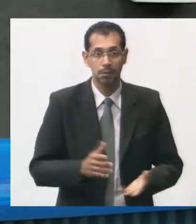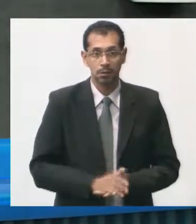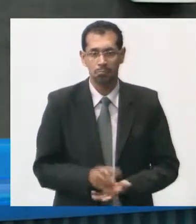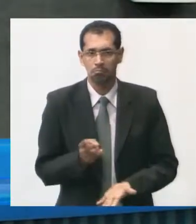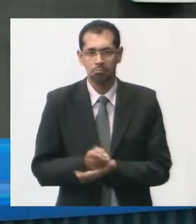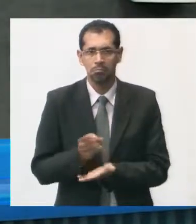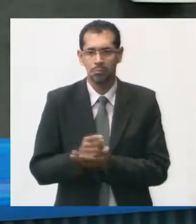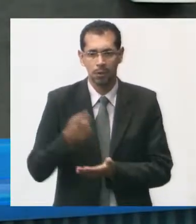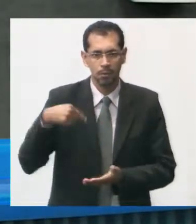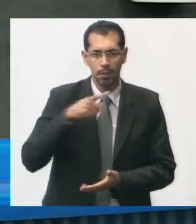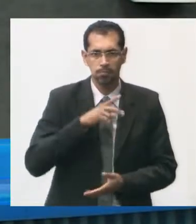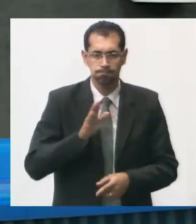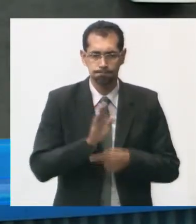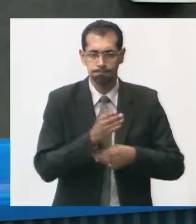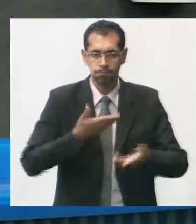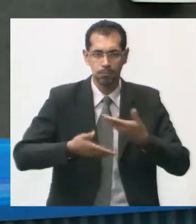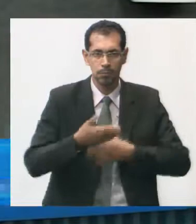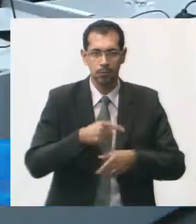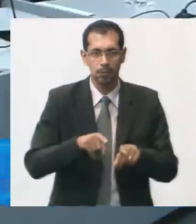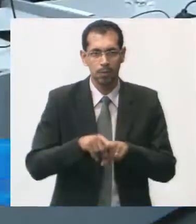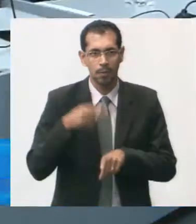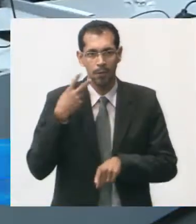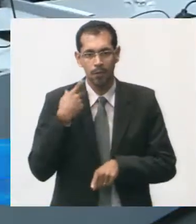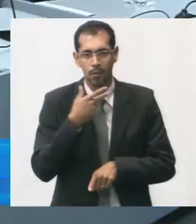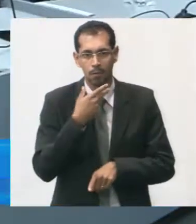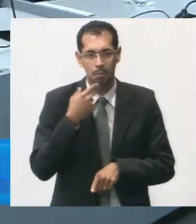casa. Obrigado, que Deus nos abençoe.